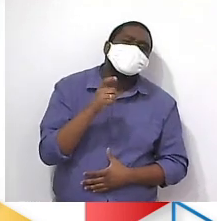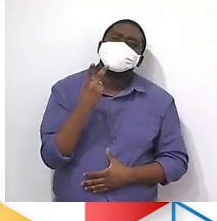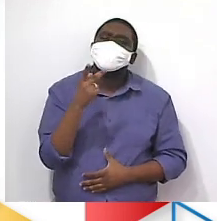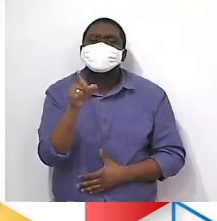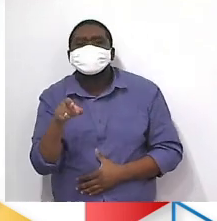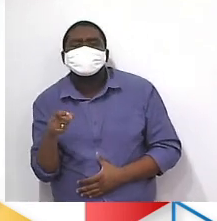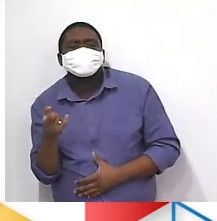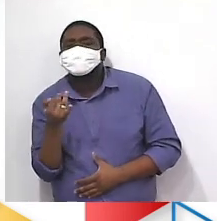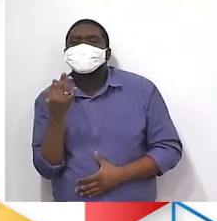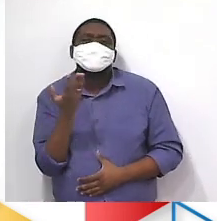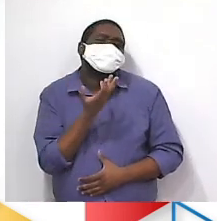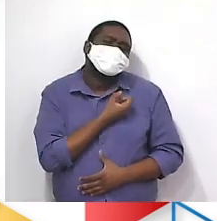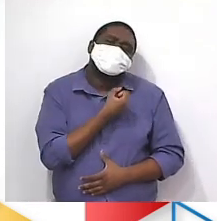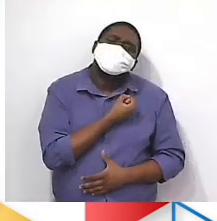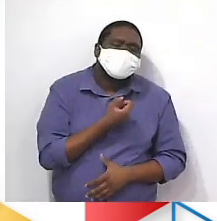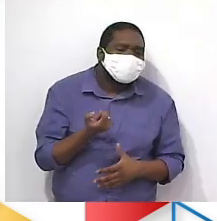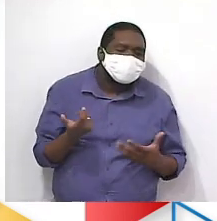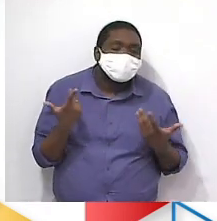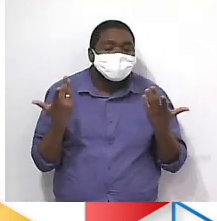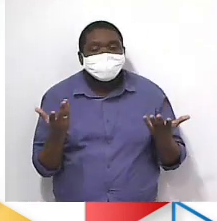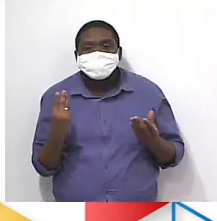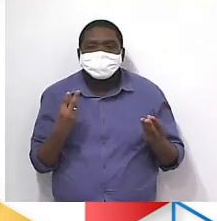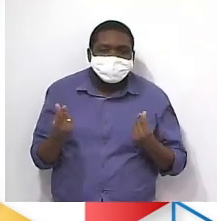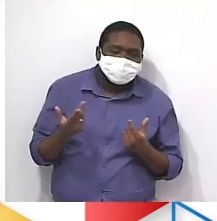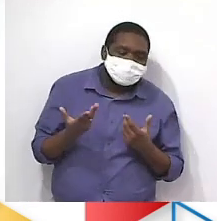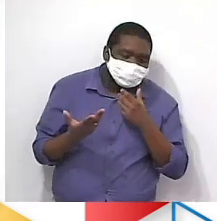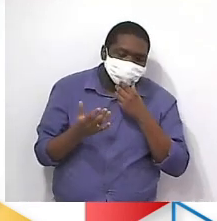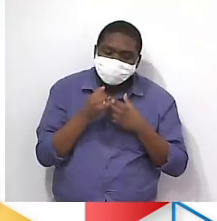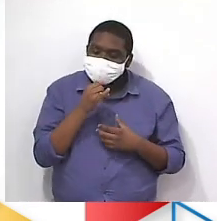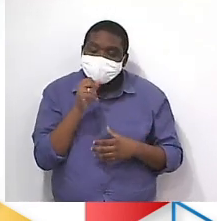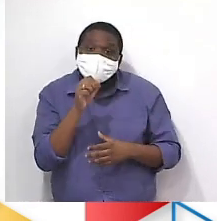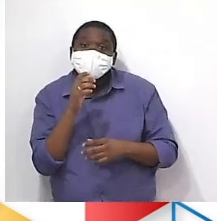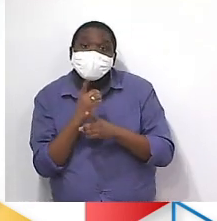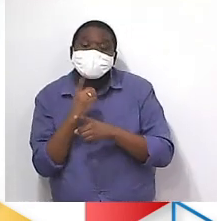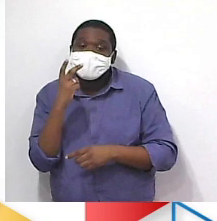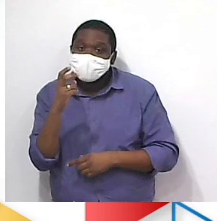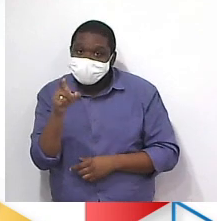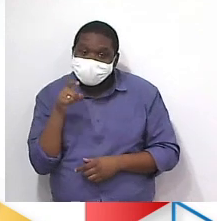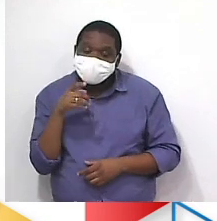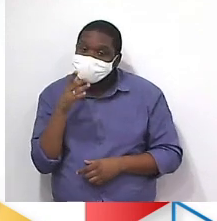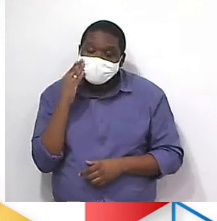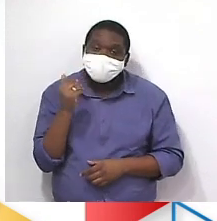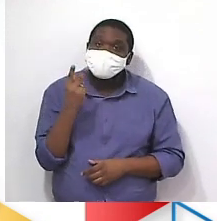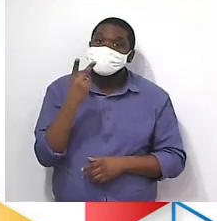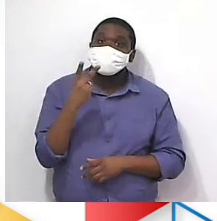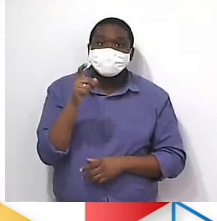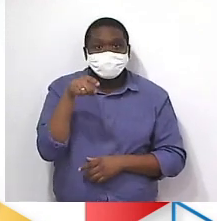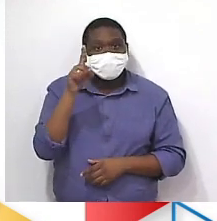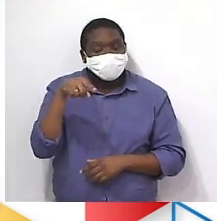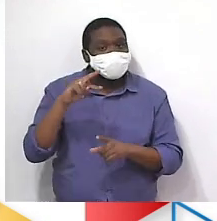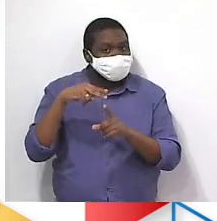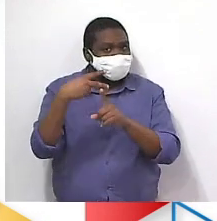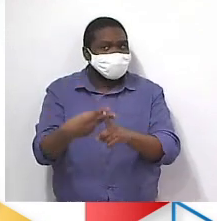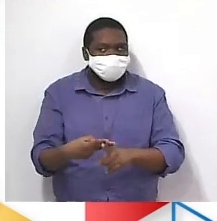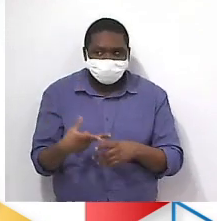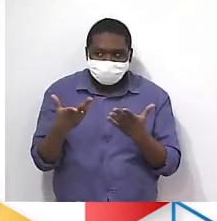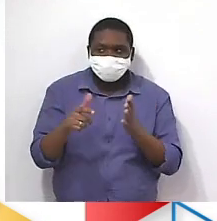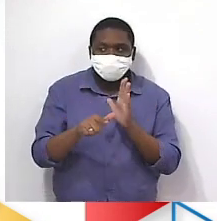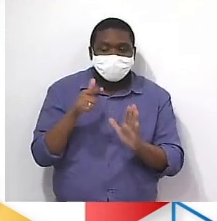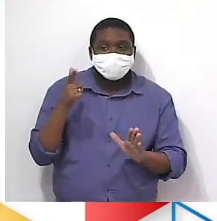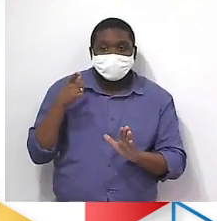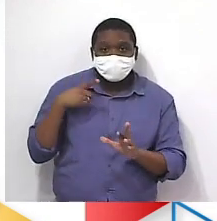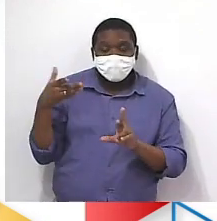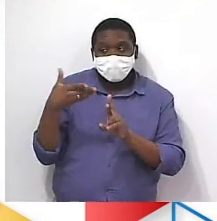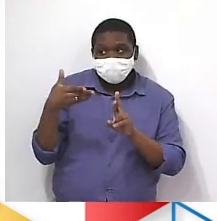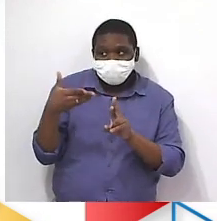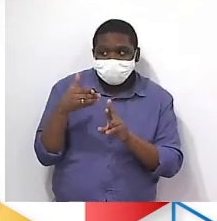bom? Se achar x, já sabe que o outro é o dobro. Como é que a gente vai calcular isso? Bom, vamos primeiro tomar como